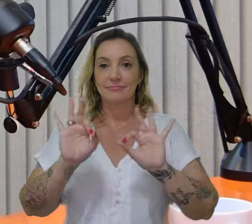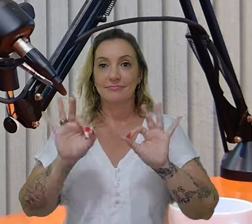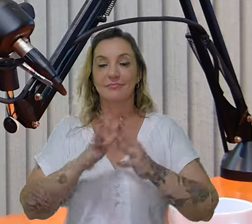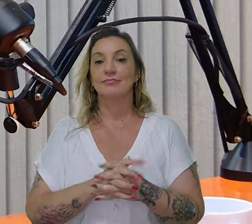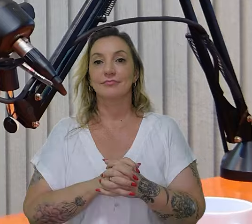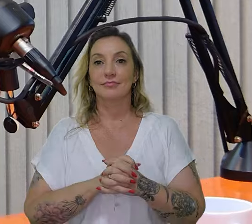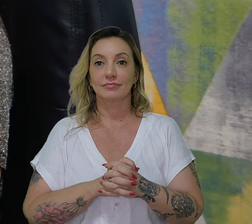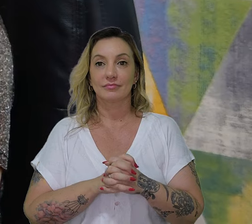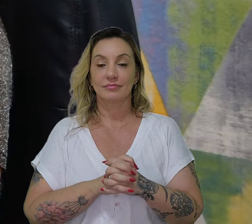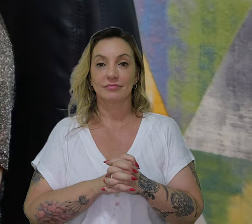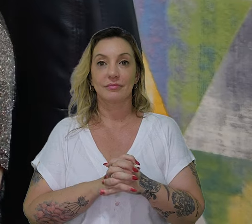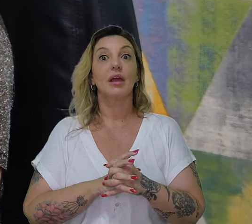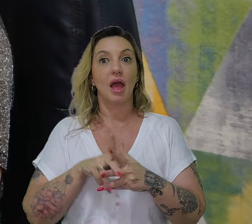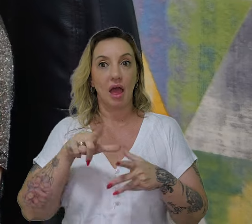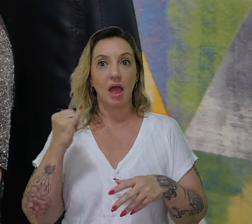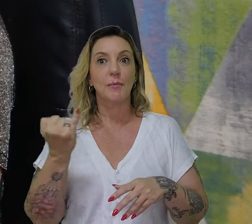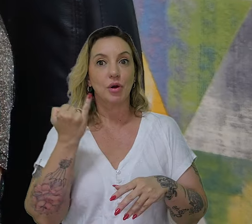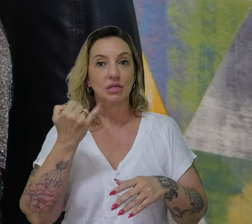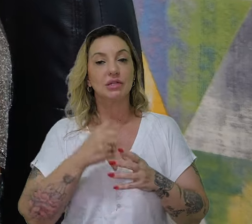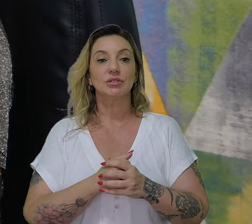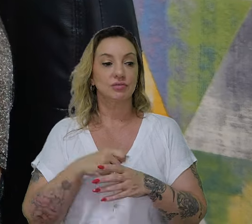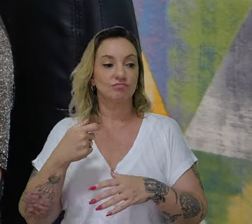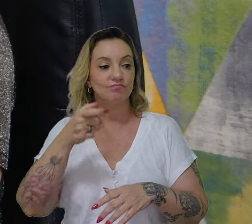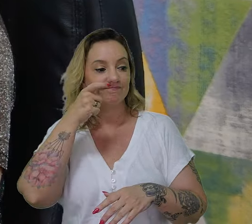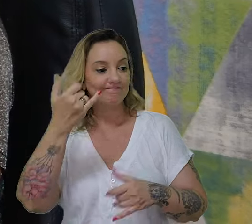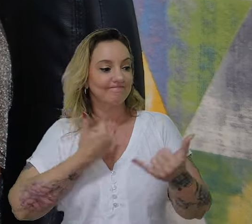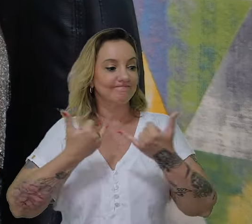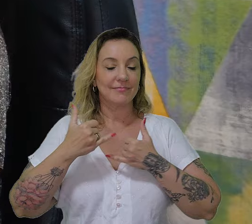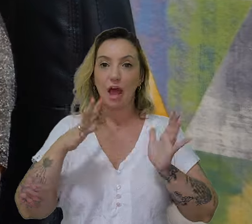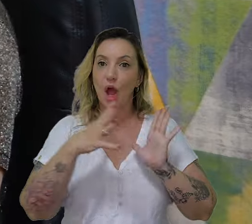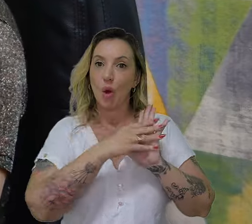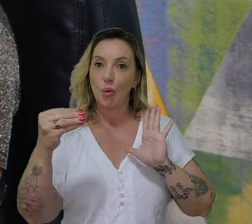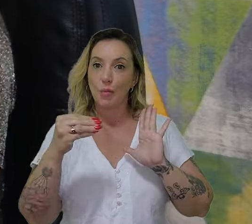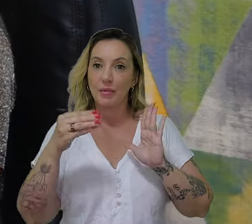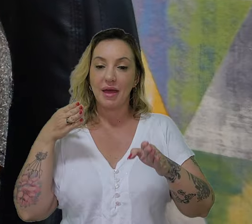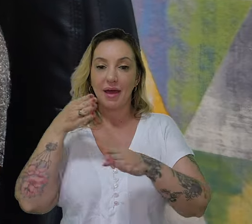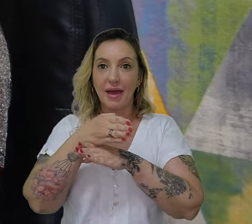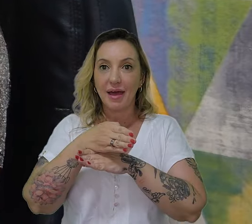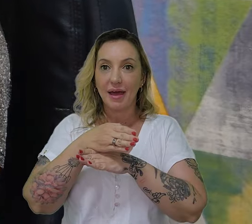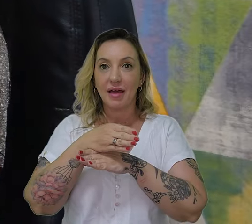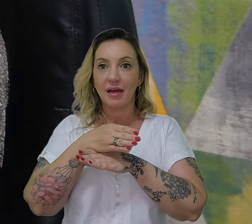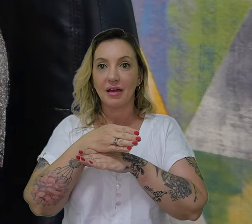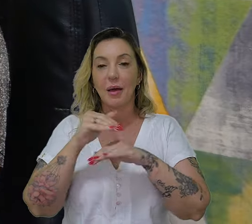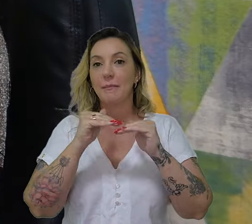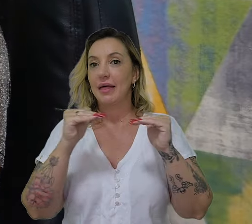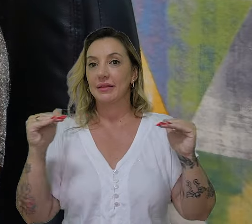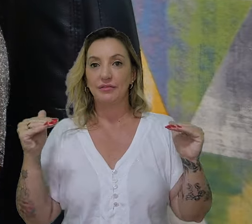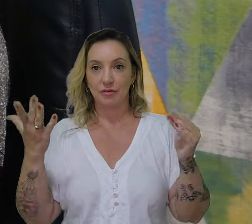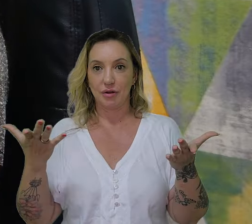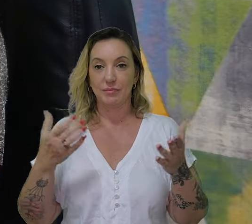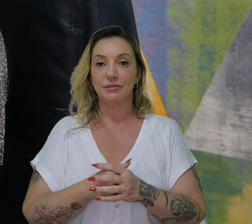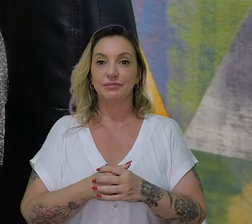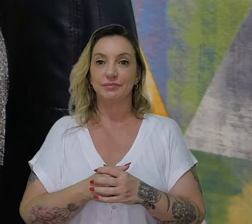Out e é muito importante né O que a gente mais ouve é hacker que invade as plataformas aí